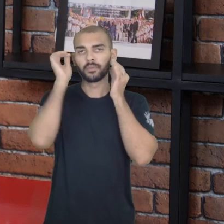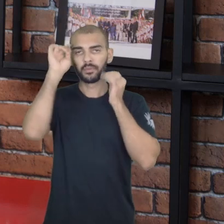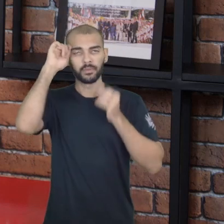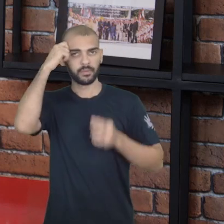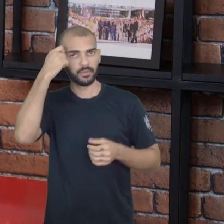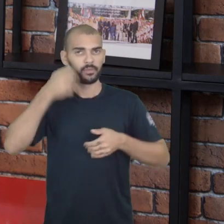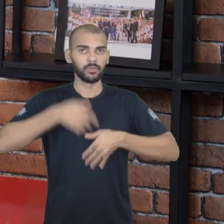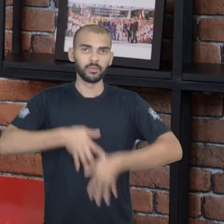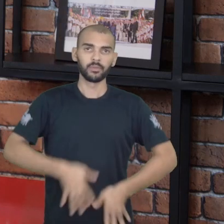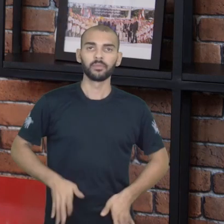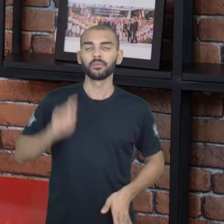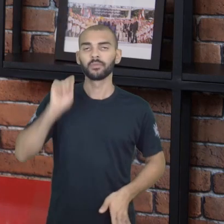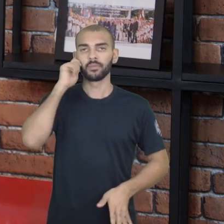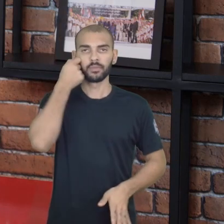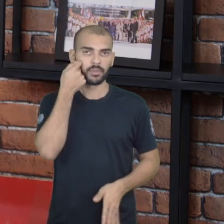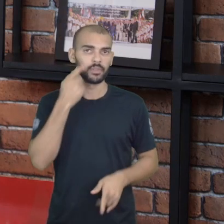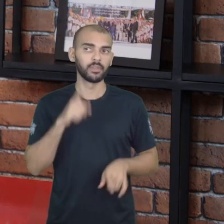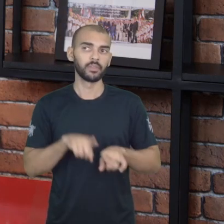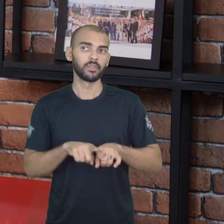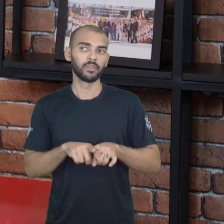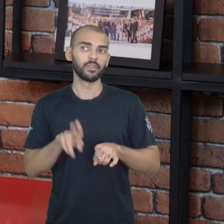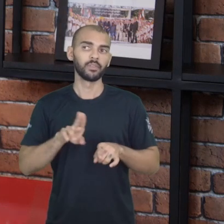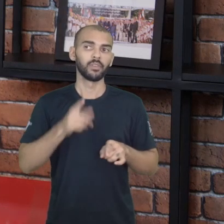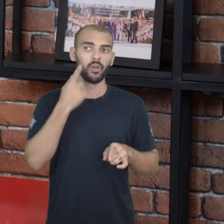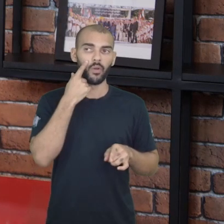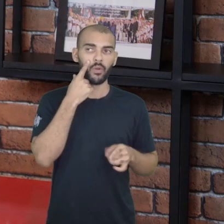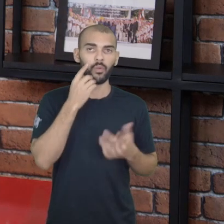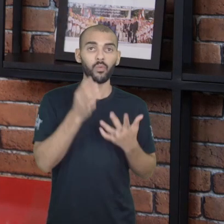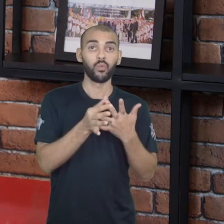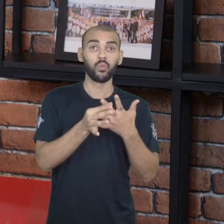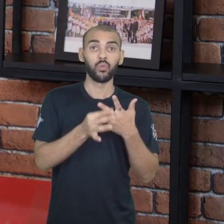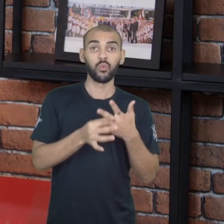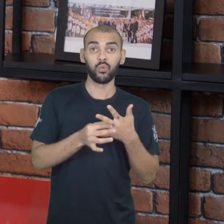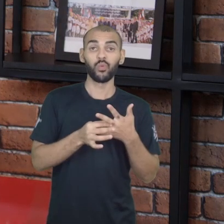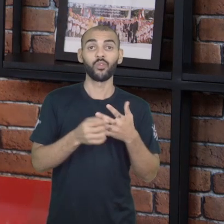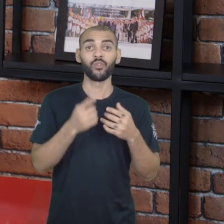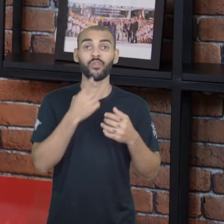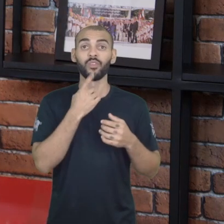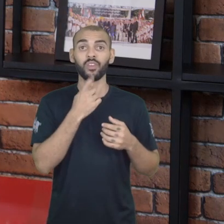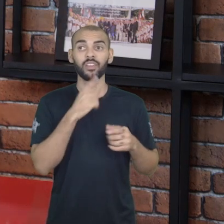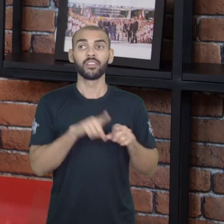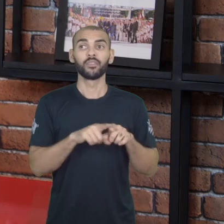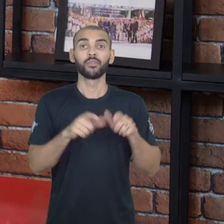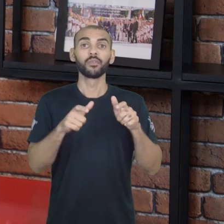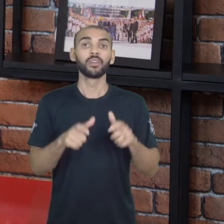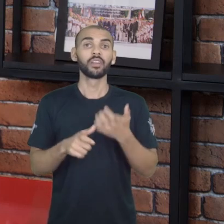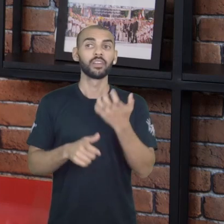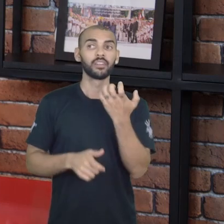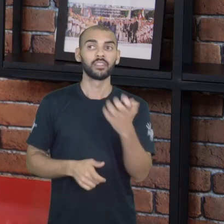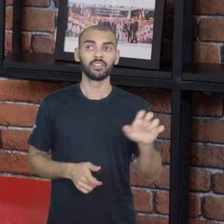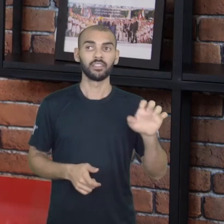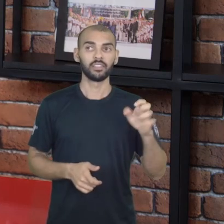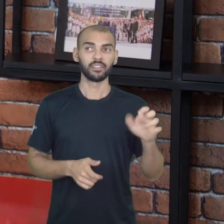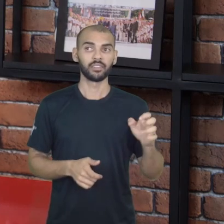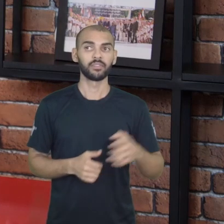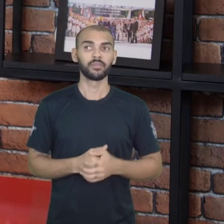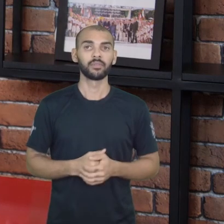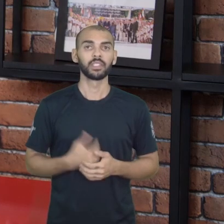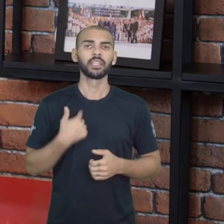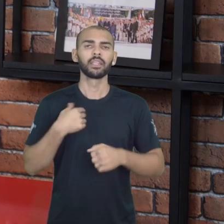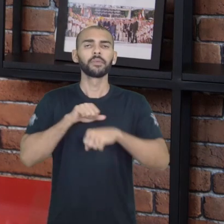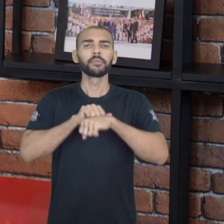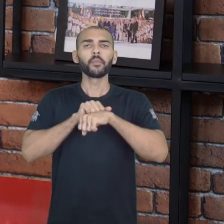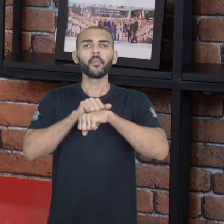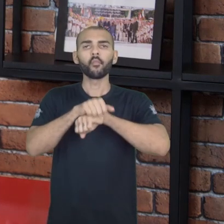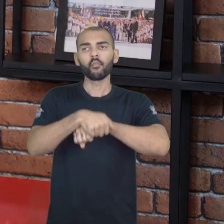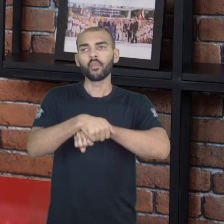sandálias coloridas, brincos compridos pretos, colar dourado e o meu anel vermelho aqui, sempre do lado esquerdo,